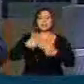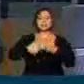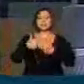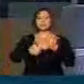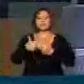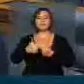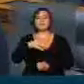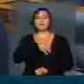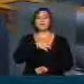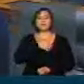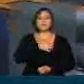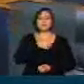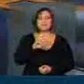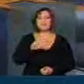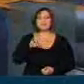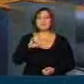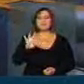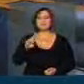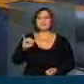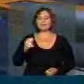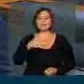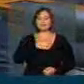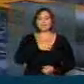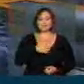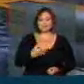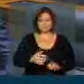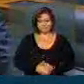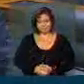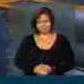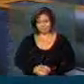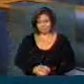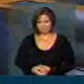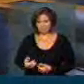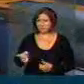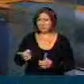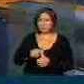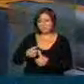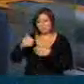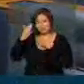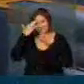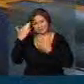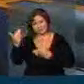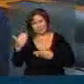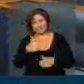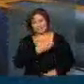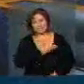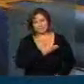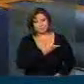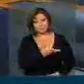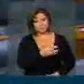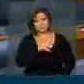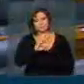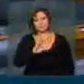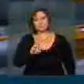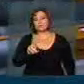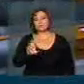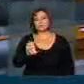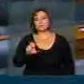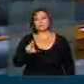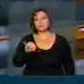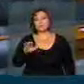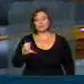nenhum. Ainda bem, ainda bem. Presidente, primeiramente gostaria de agradecer as palavras do deputado Marquezelli e do meu amigo Coelho Júnior. Dizer